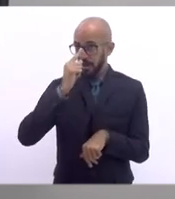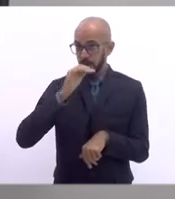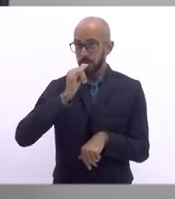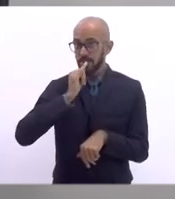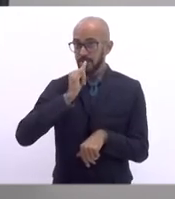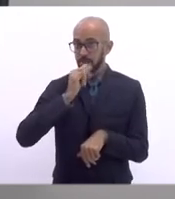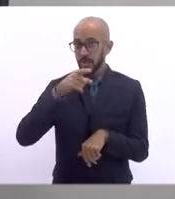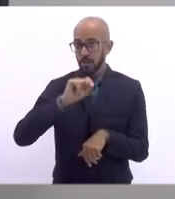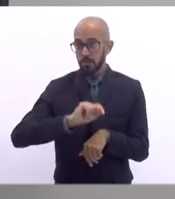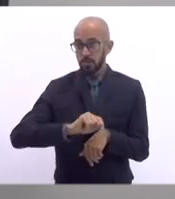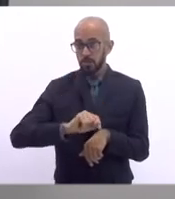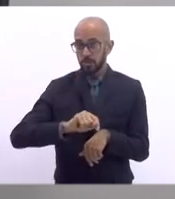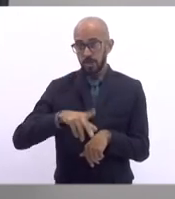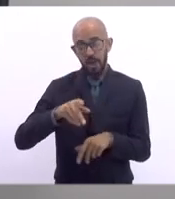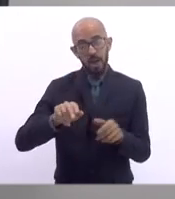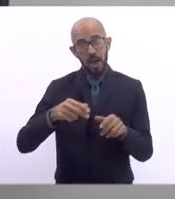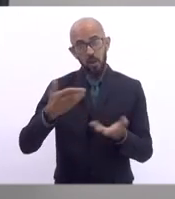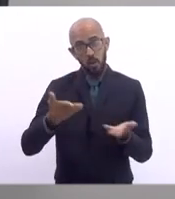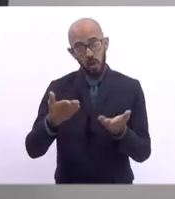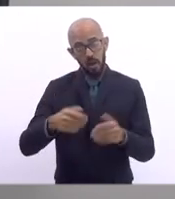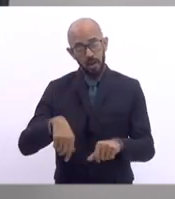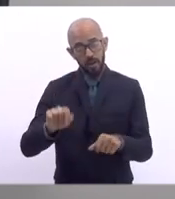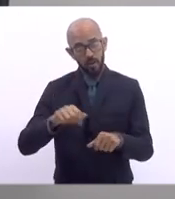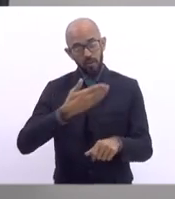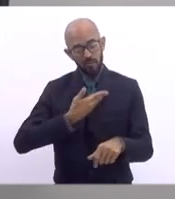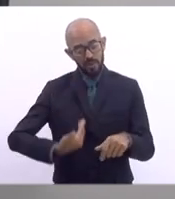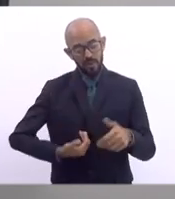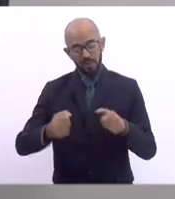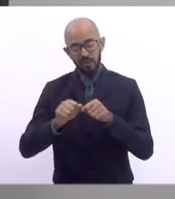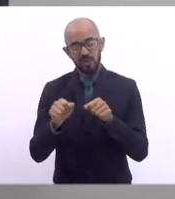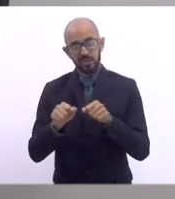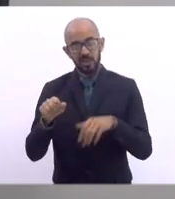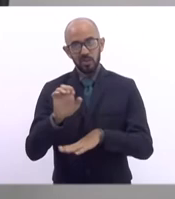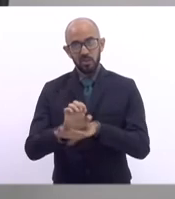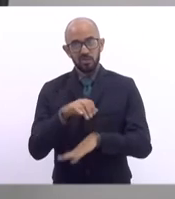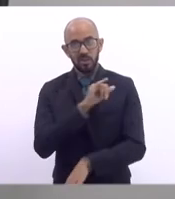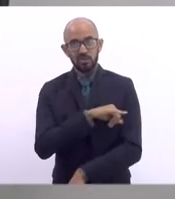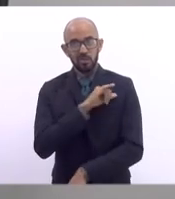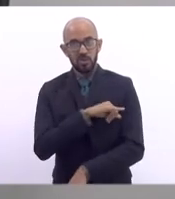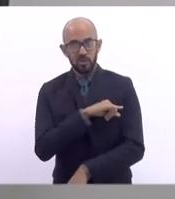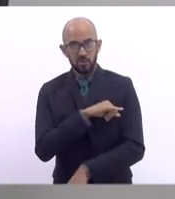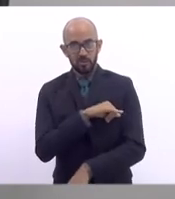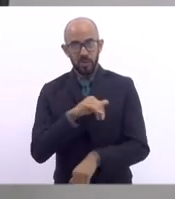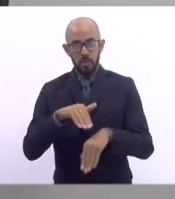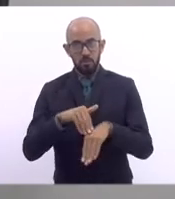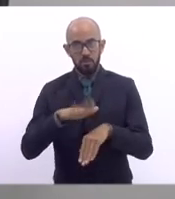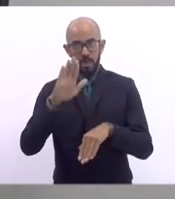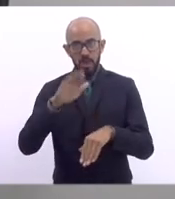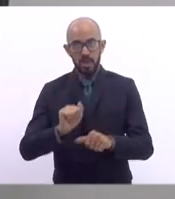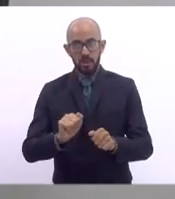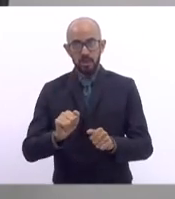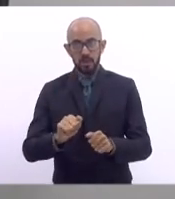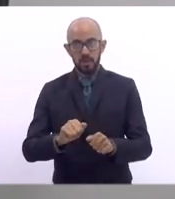união tá fazendo com o estado do Rio de Janeiro classe Operários primário não